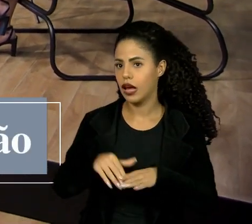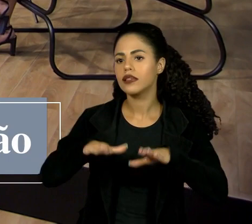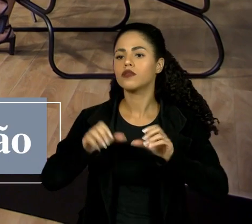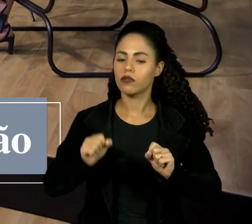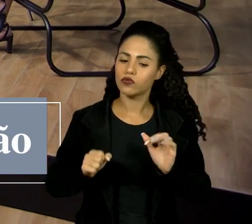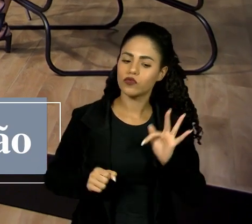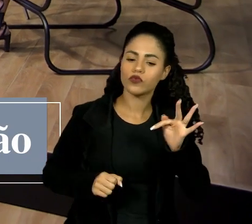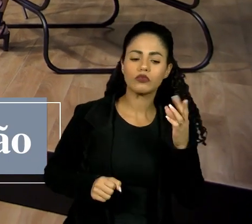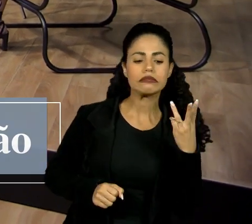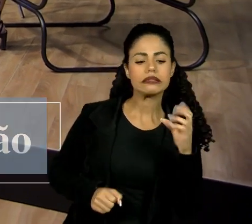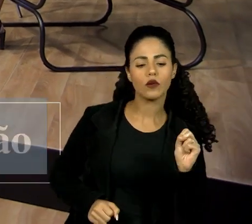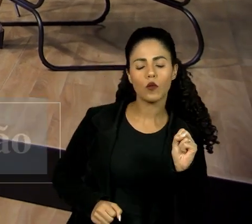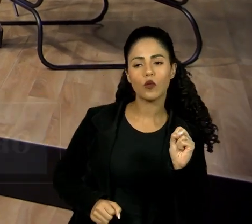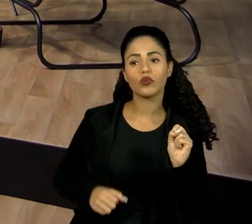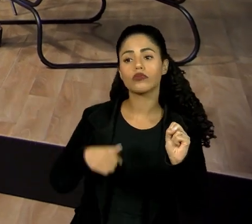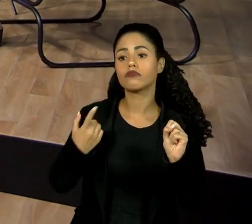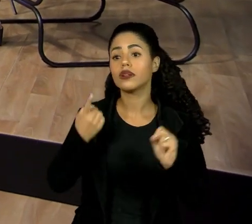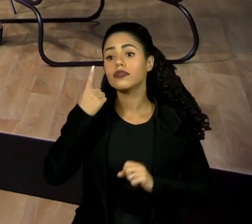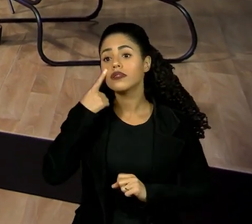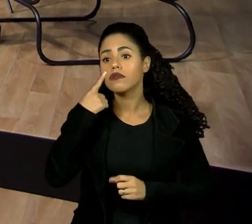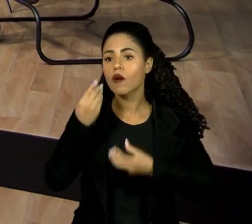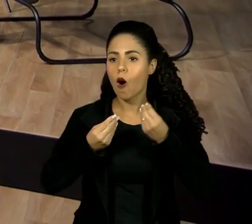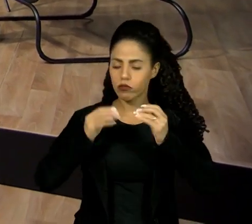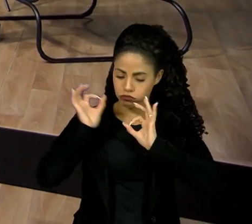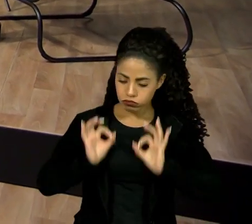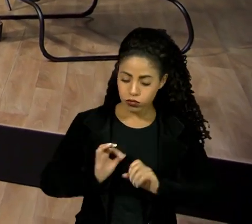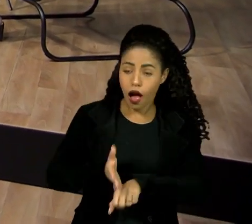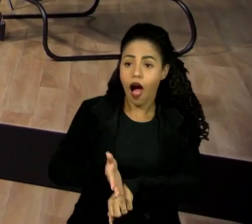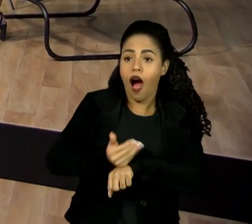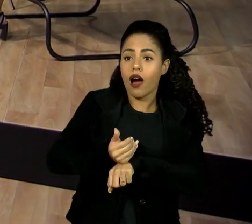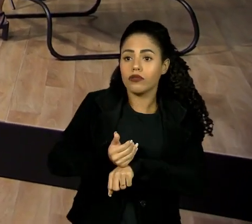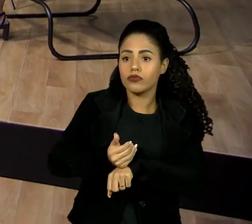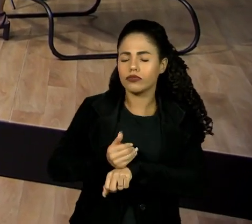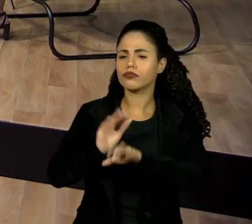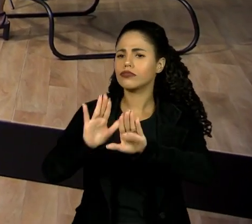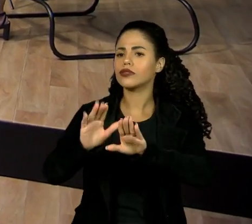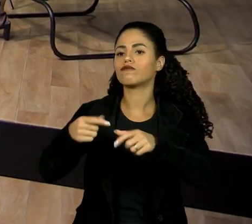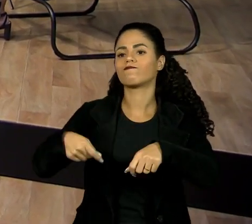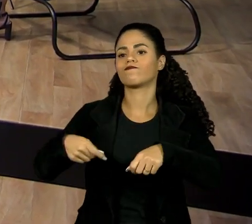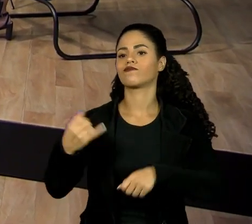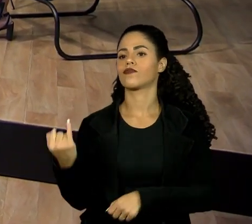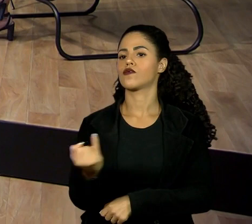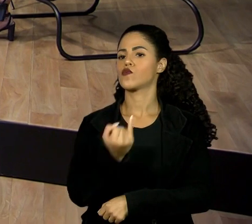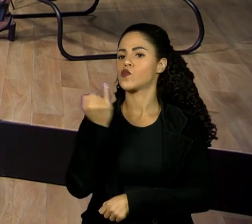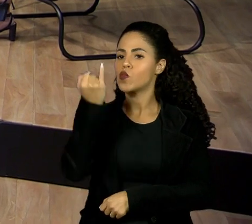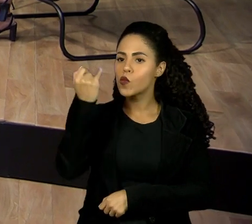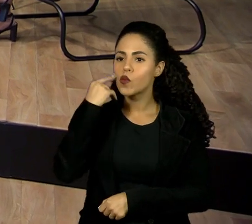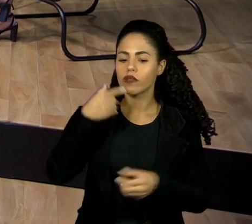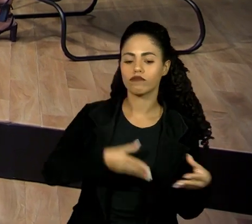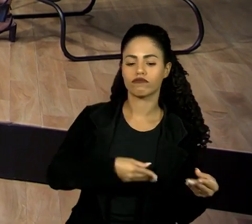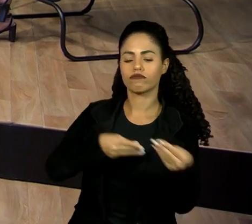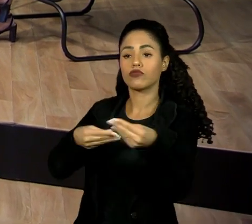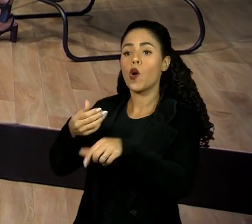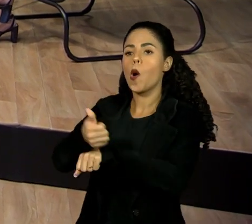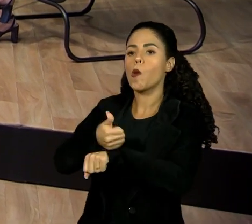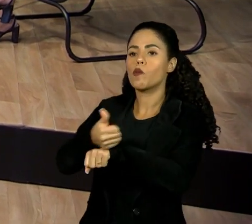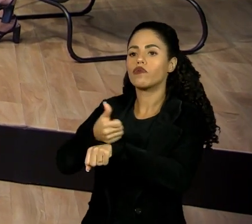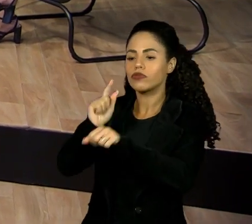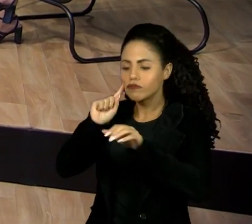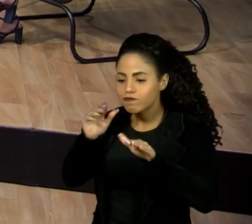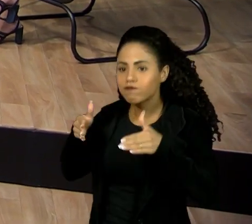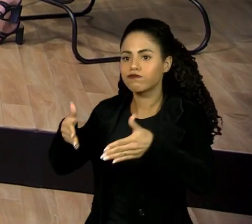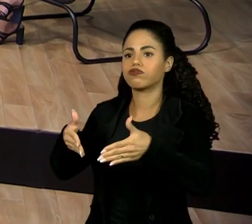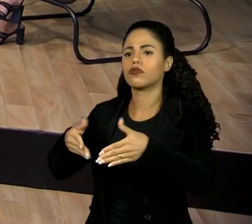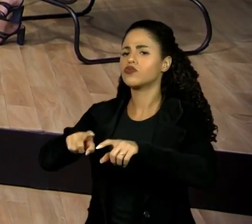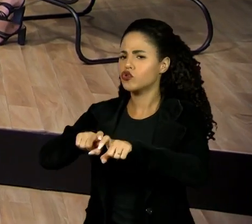38, 40. Então, é bom também se preservar. Então, para isso, é super importante encaminhar para um especialista para a gente fazer. O ginecologista